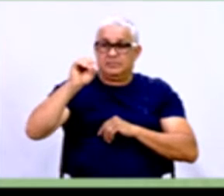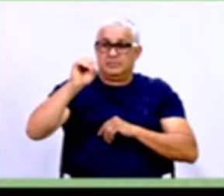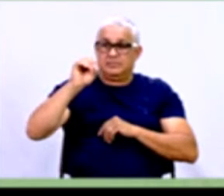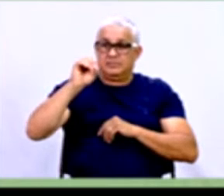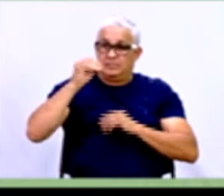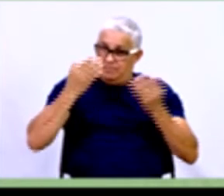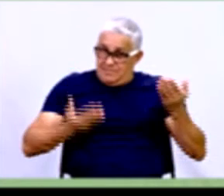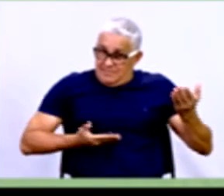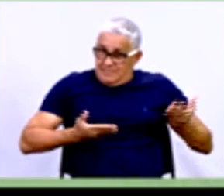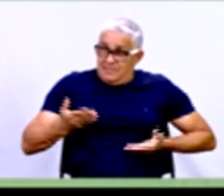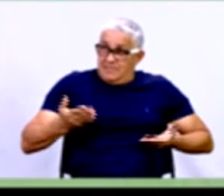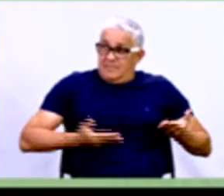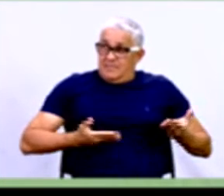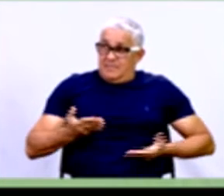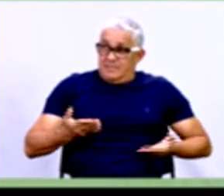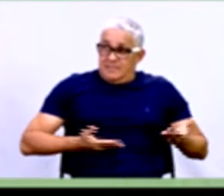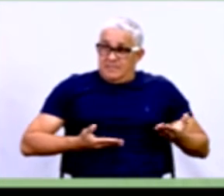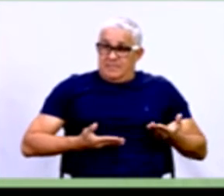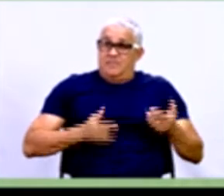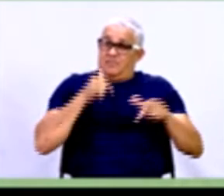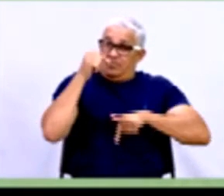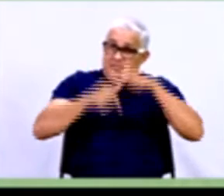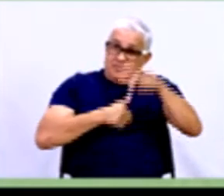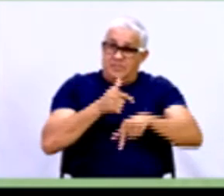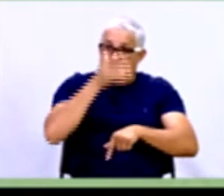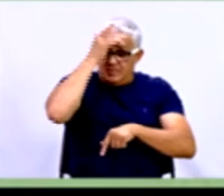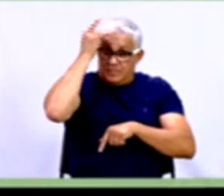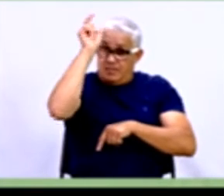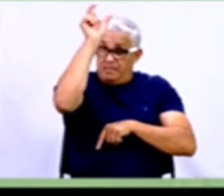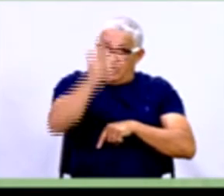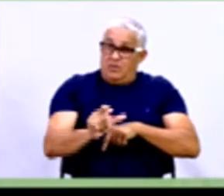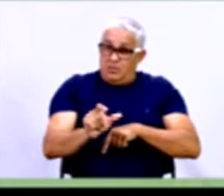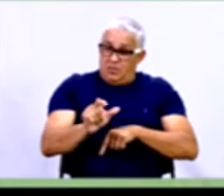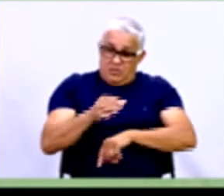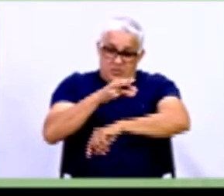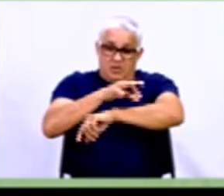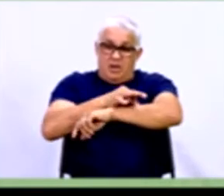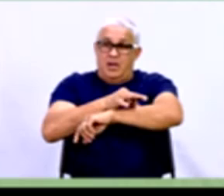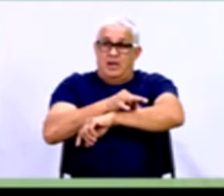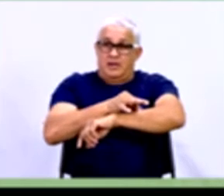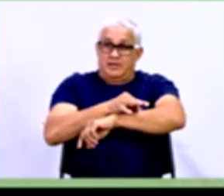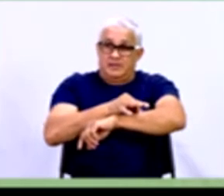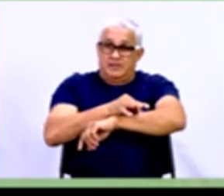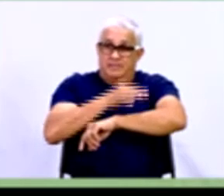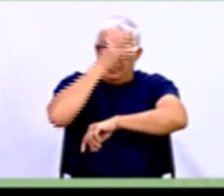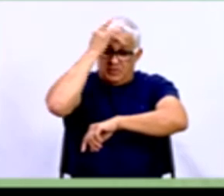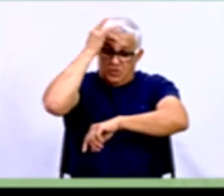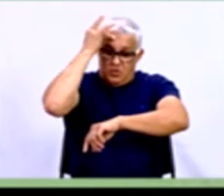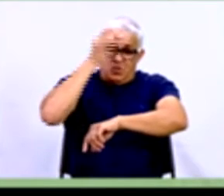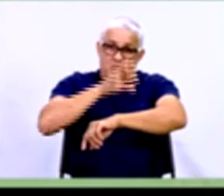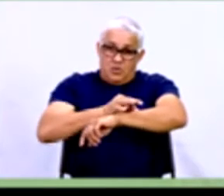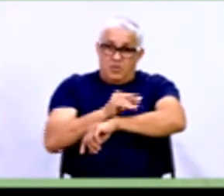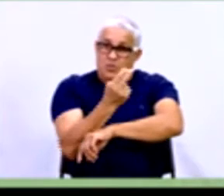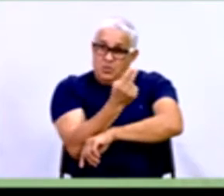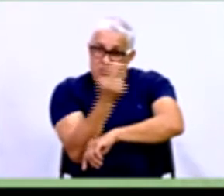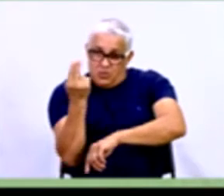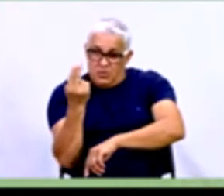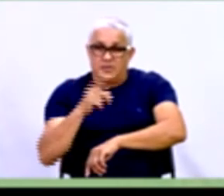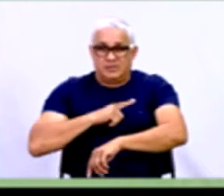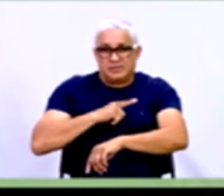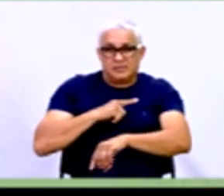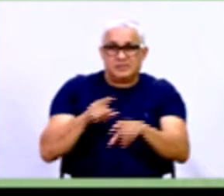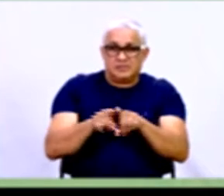que caracteriza o empregado. É uma pessoa física, né? Não existe empregado pessoa jurídica, é uma pessoa física